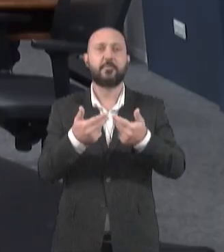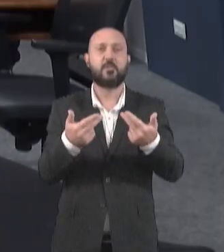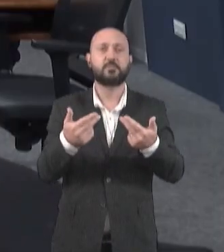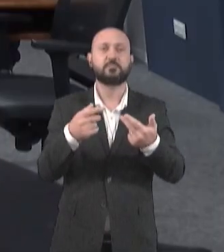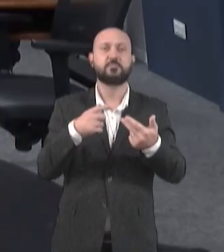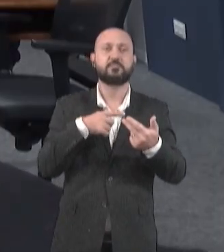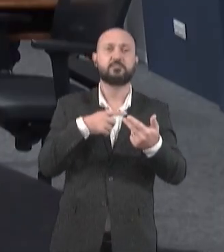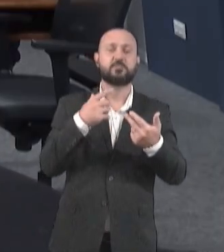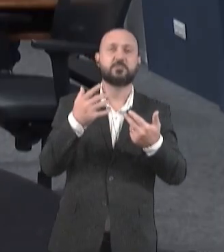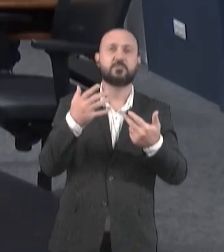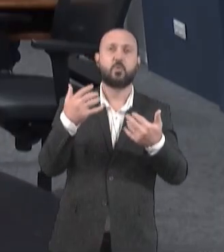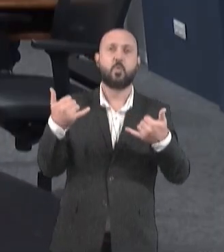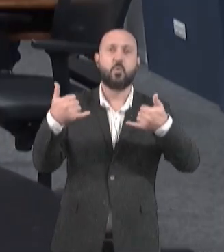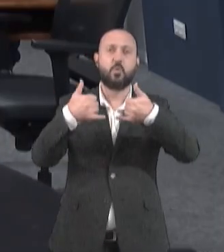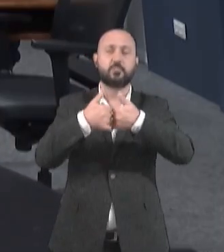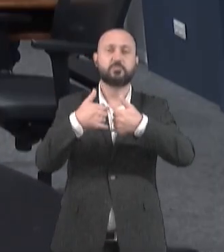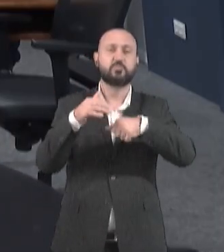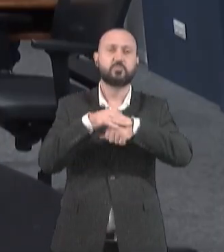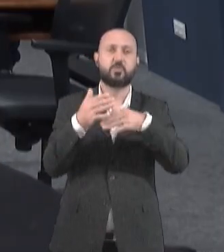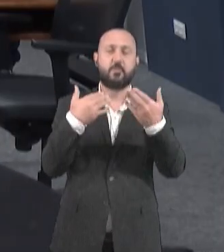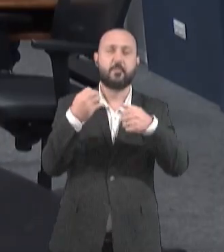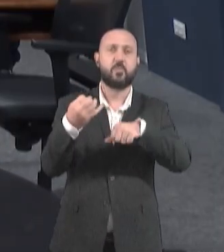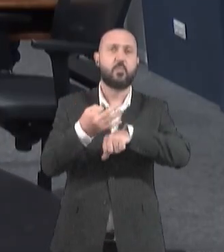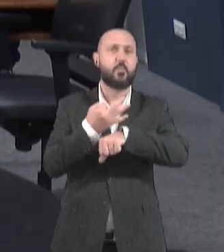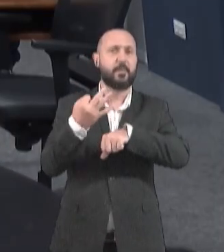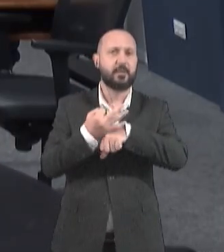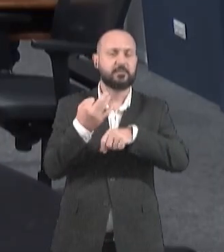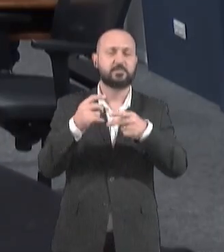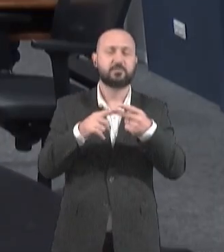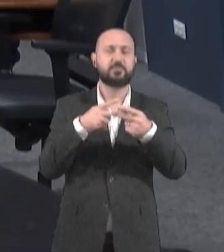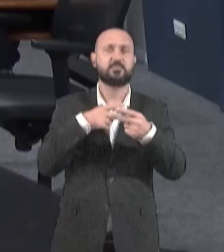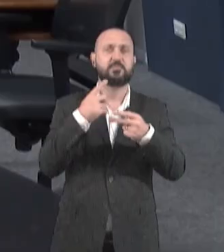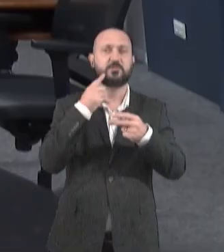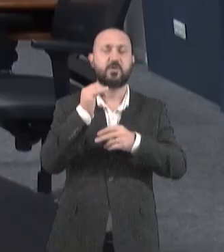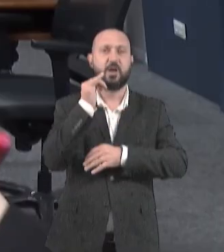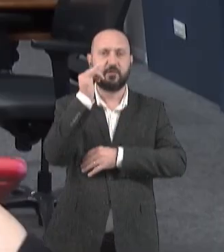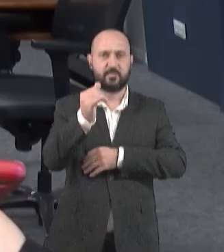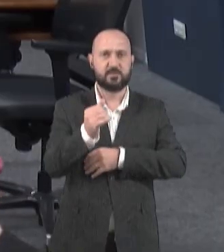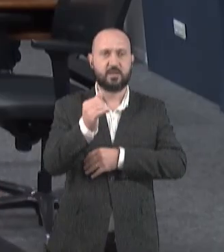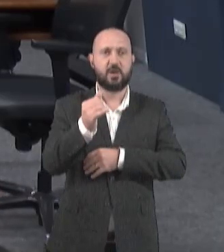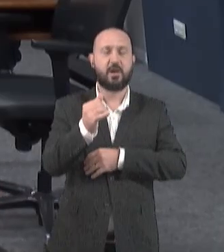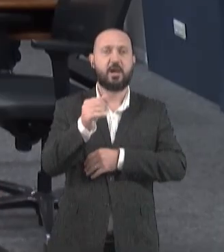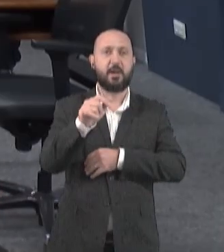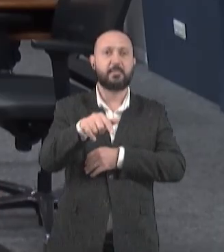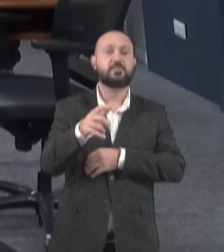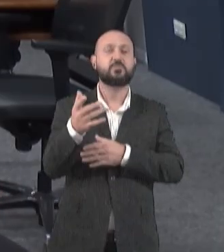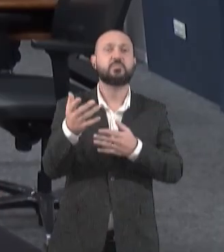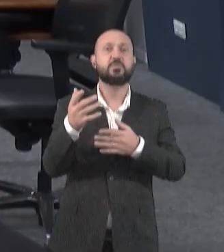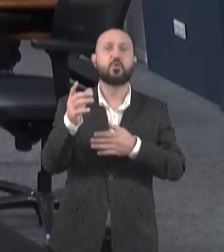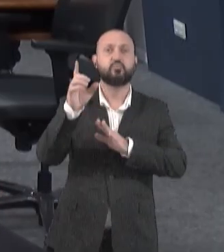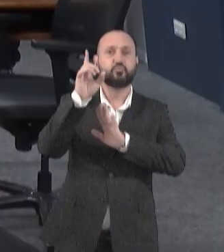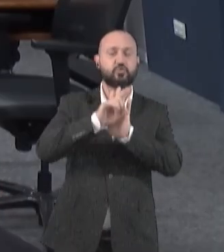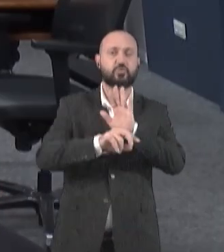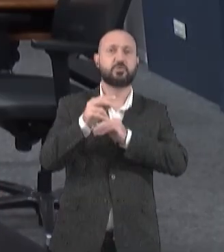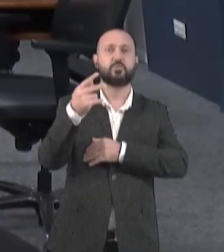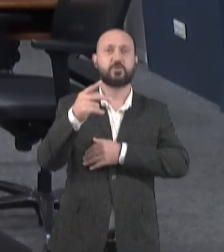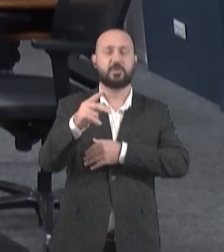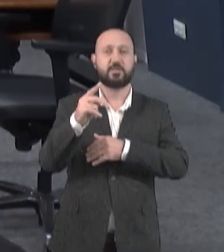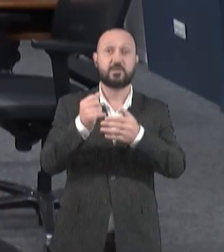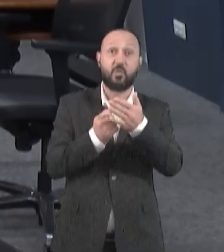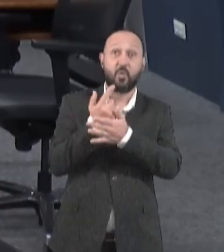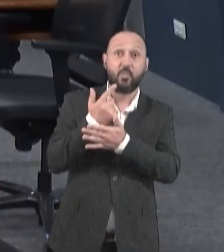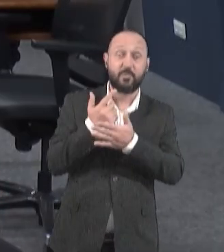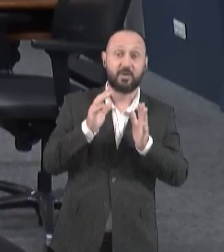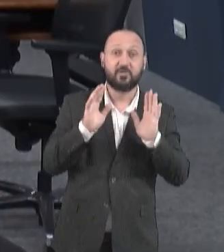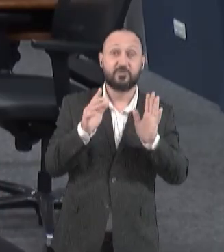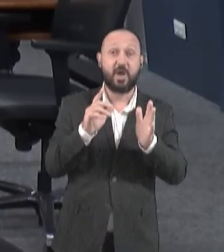é simples. Você tem meios de comunicação muito fáceis, né? O WhatsApp, e você vai comunicar ao consumidor que é um direito dele. Você compra